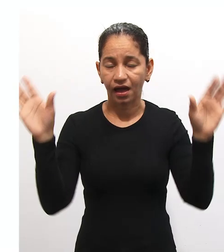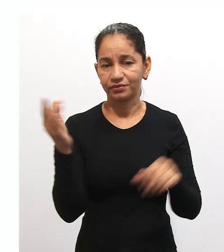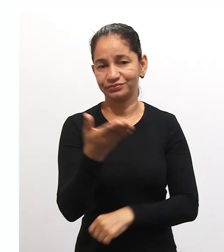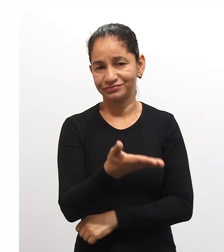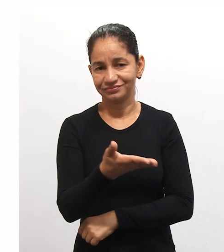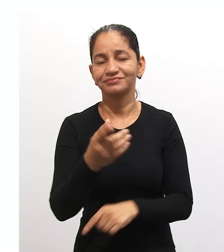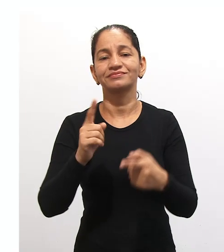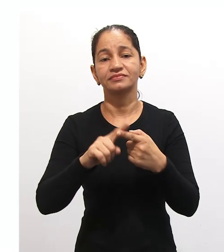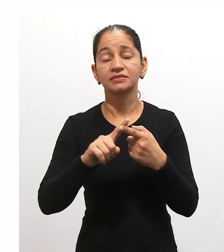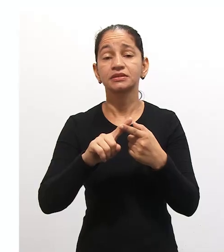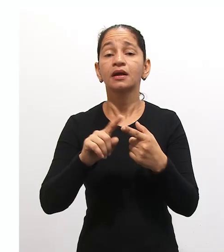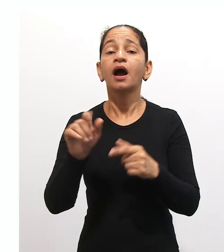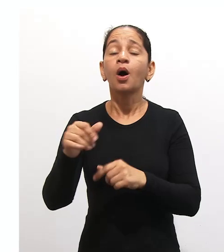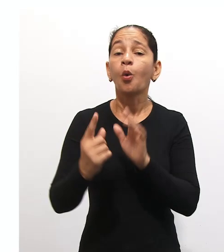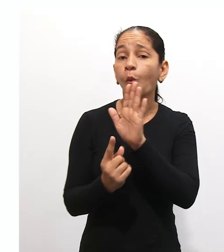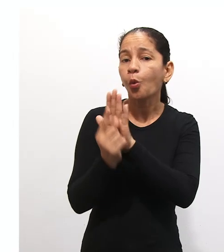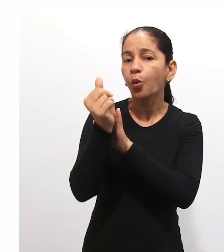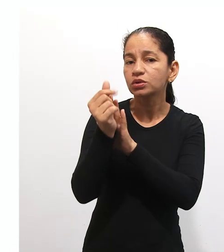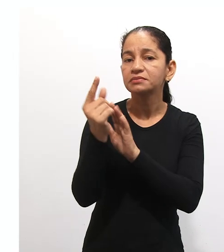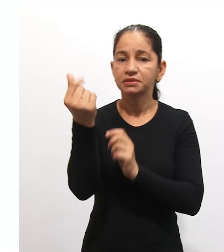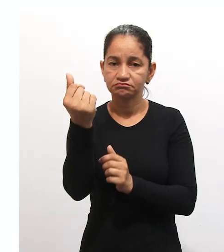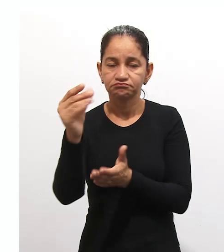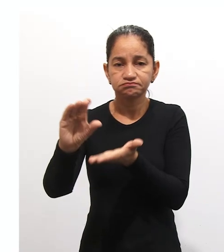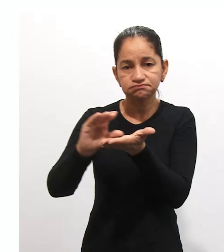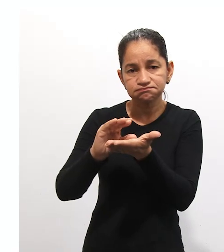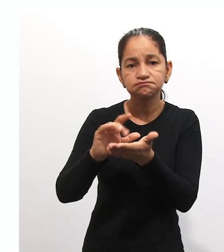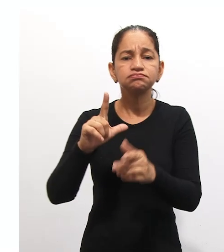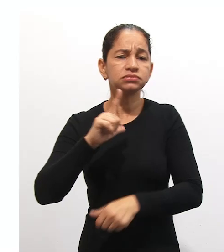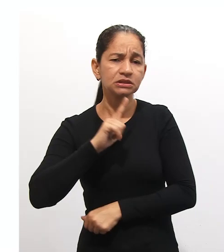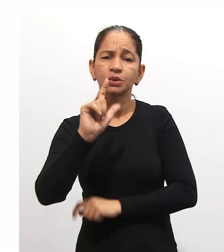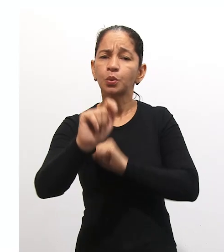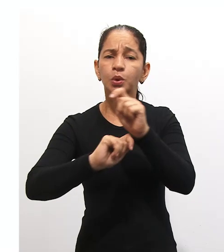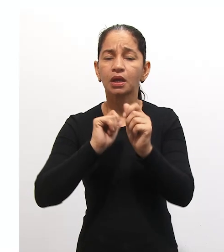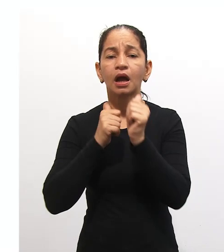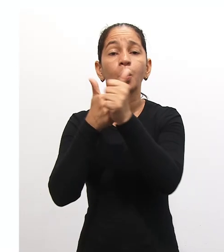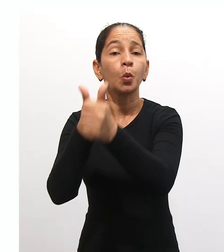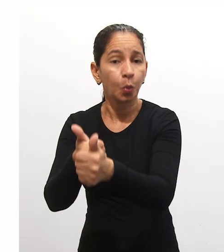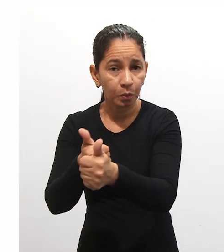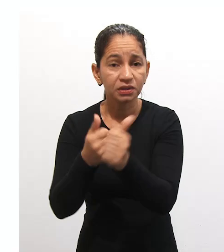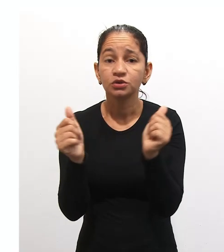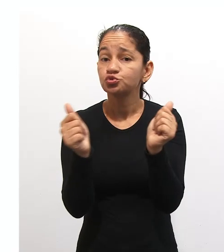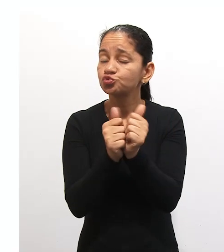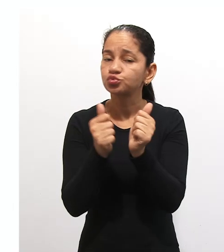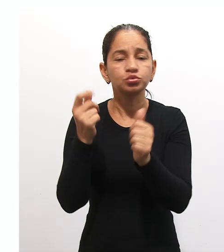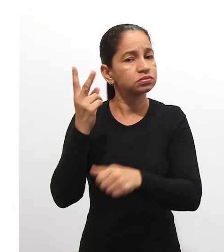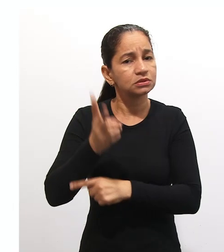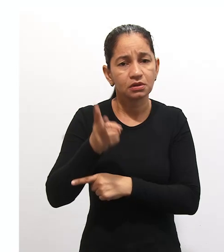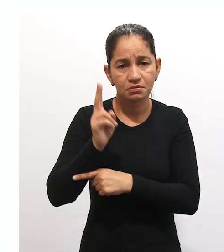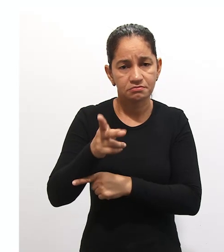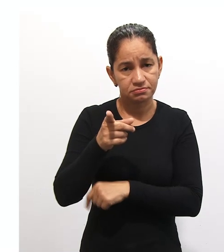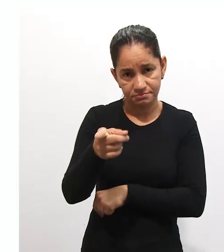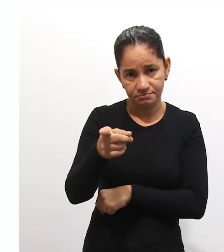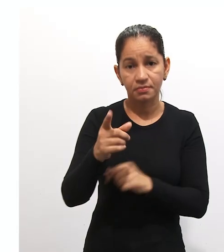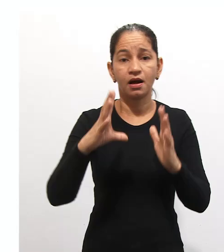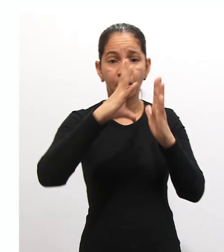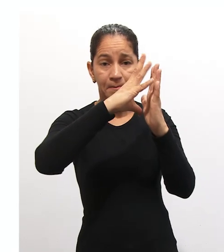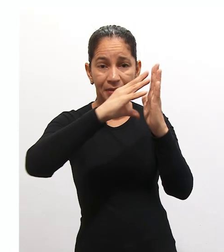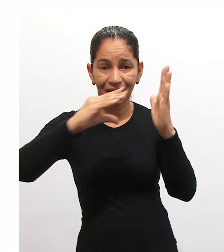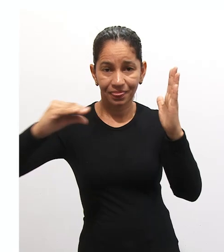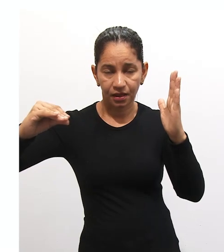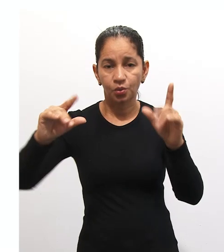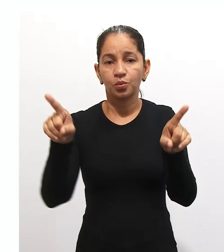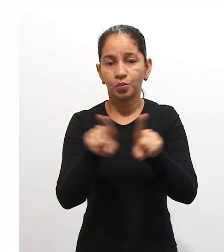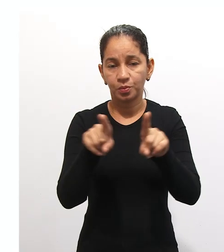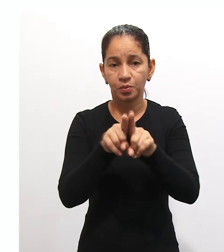O orçamento ele traduz metas em valores e permite acompanhamento constante. O custo padrão